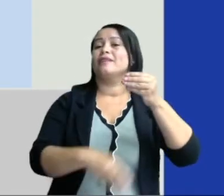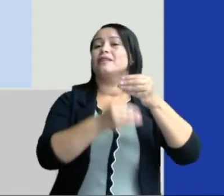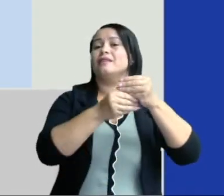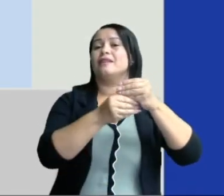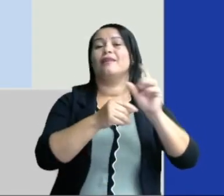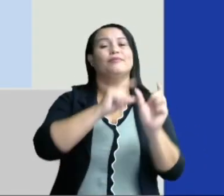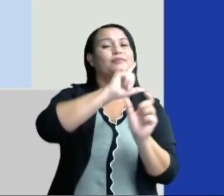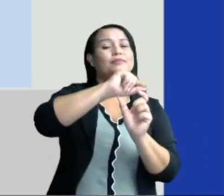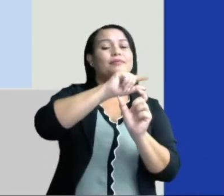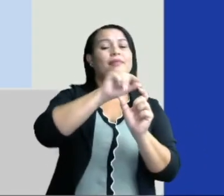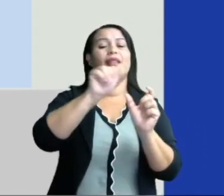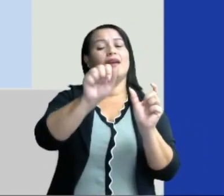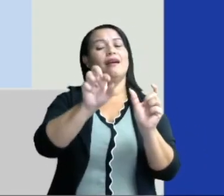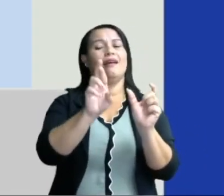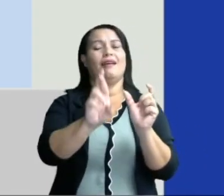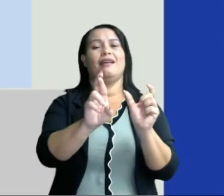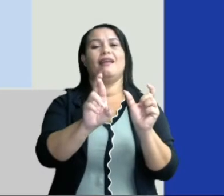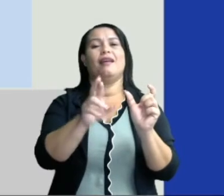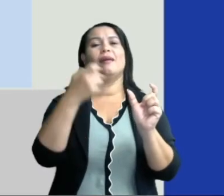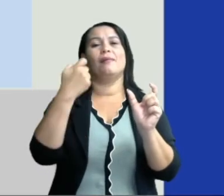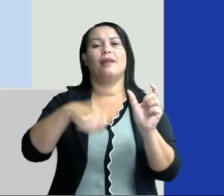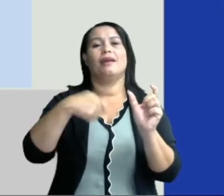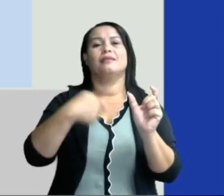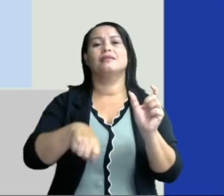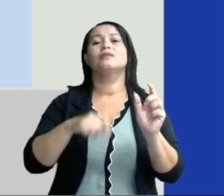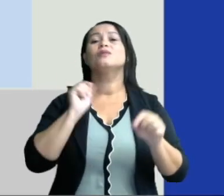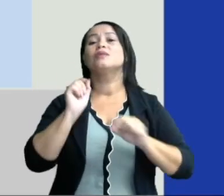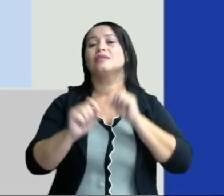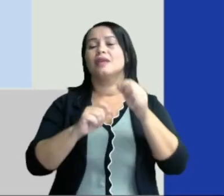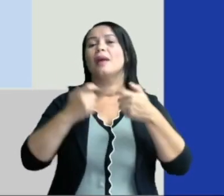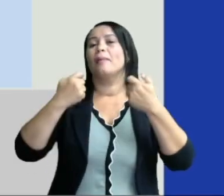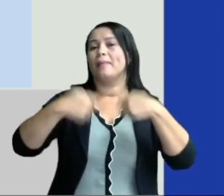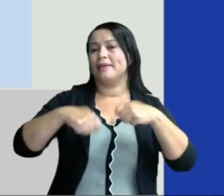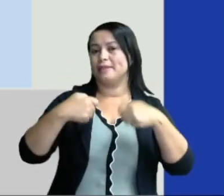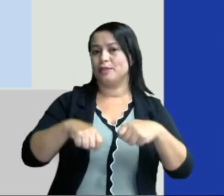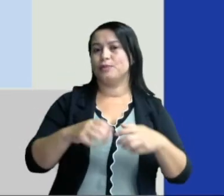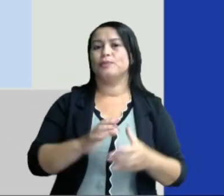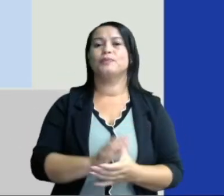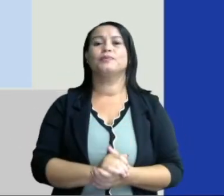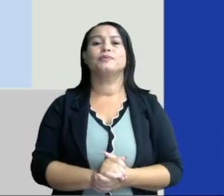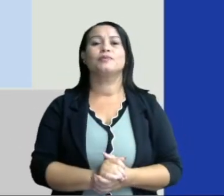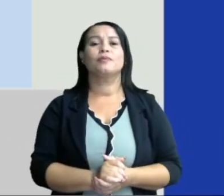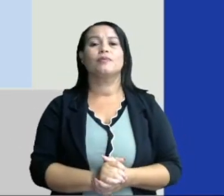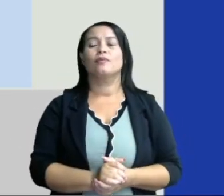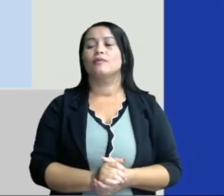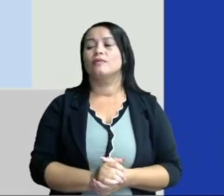sufixo AR. Então, ó, preciso, precisar.